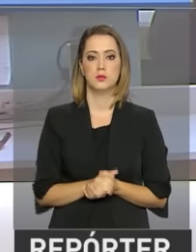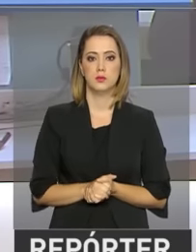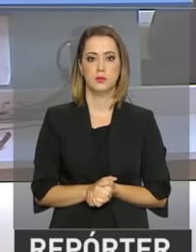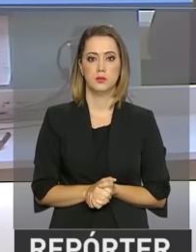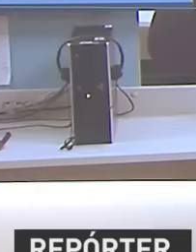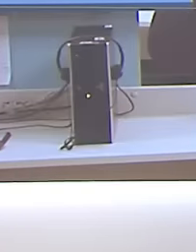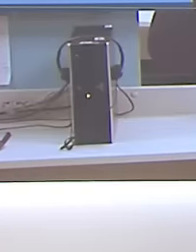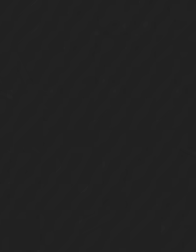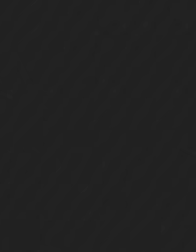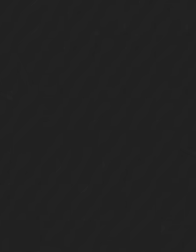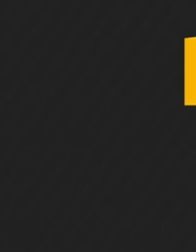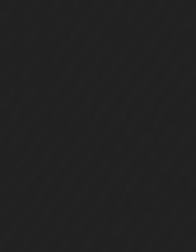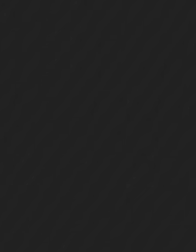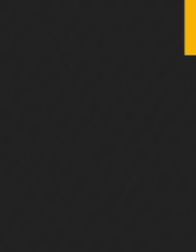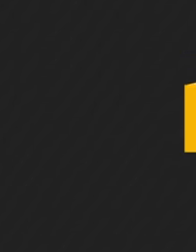Governo